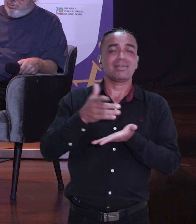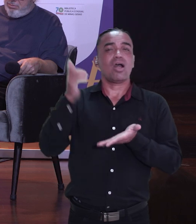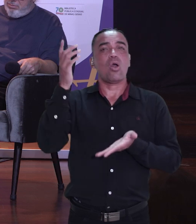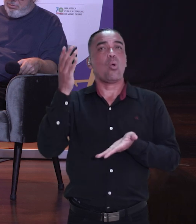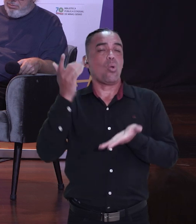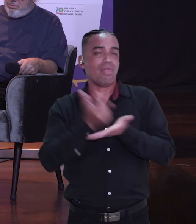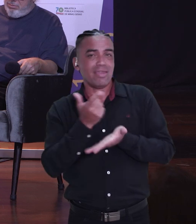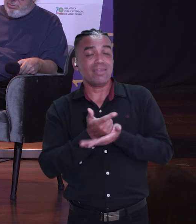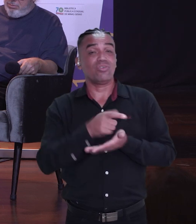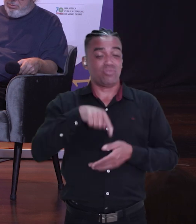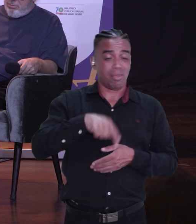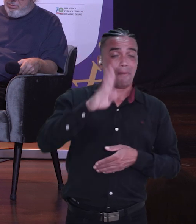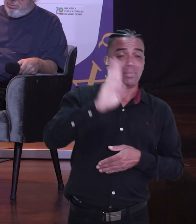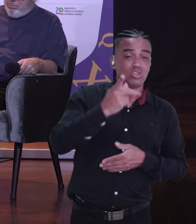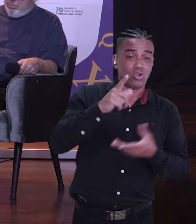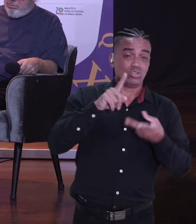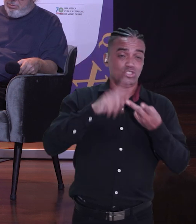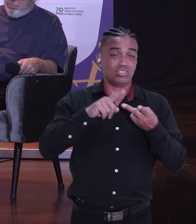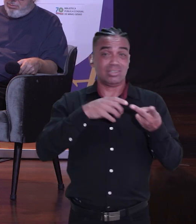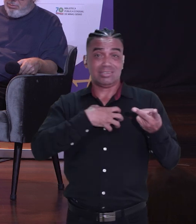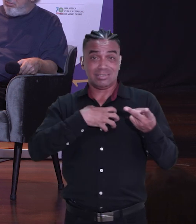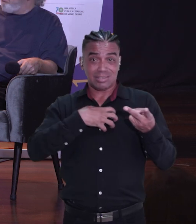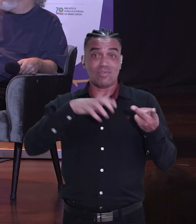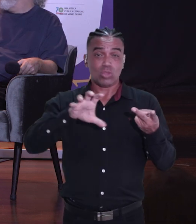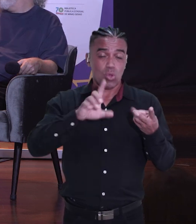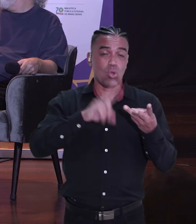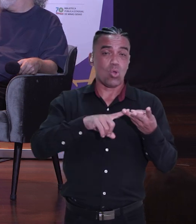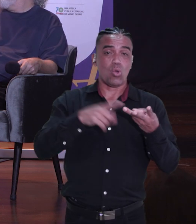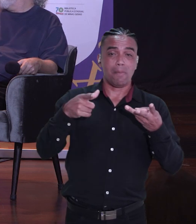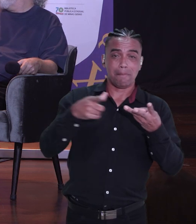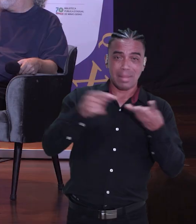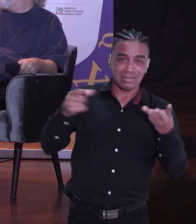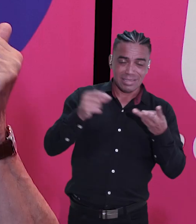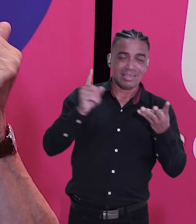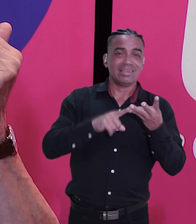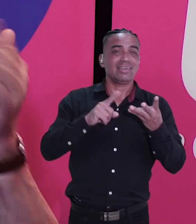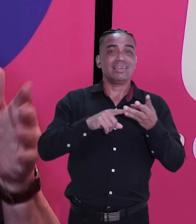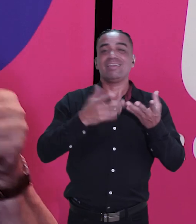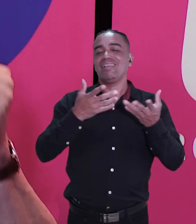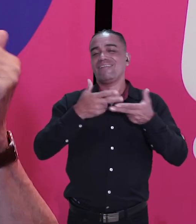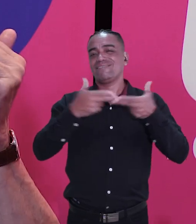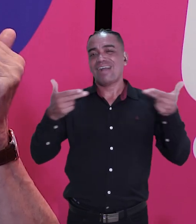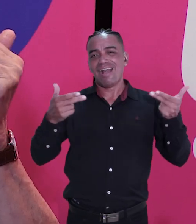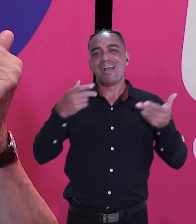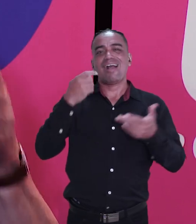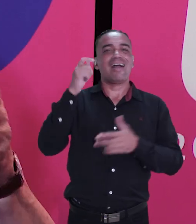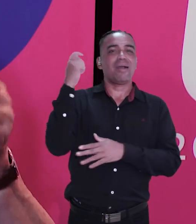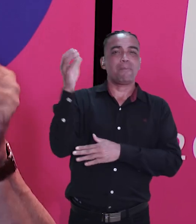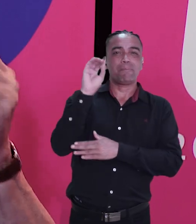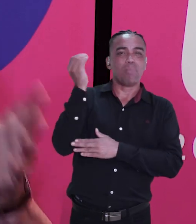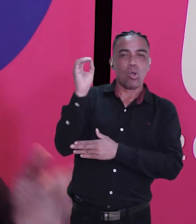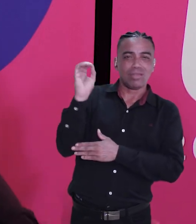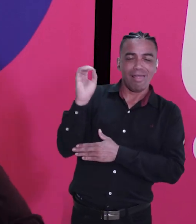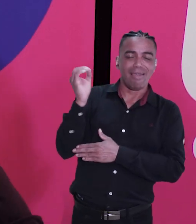Belo Horizonte, fui a Salvador, Recife, e Brasília, e Florianópolis, Porto